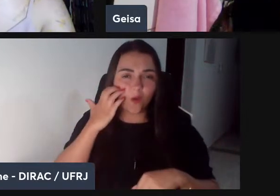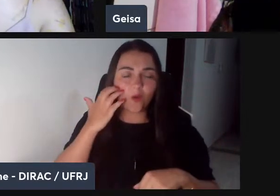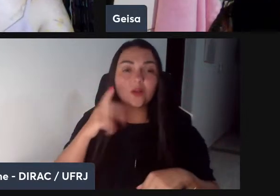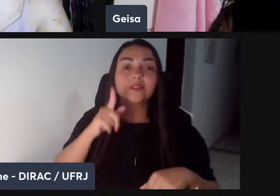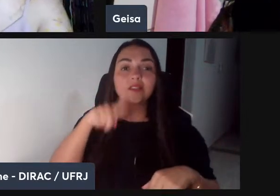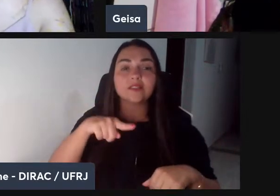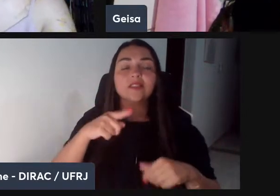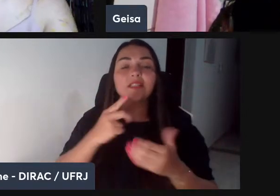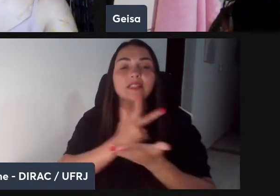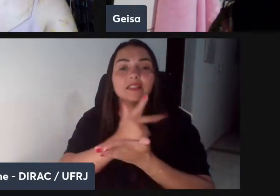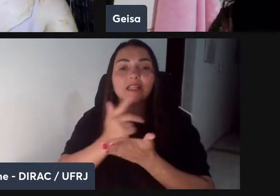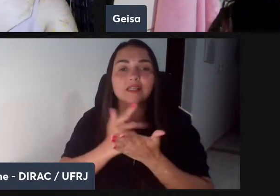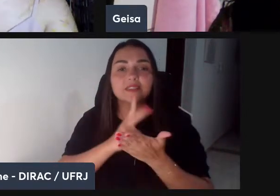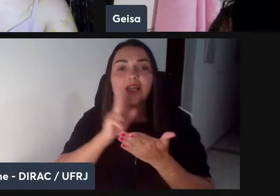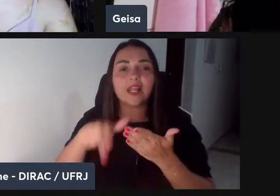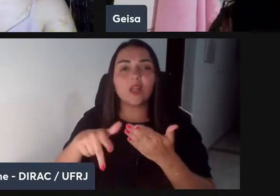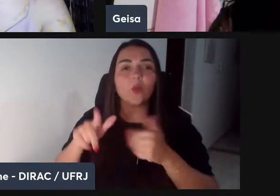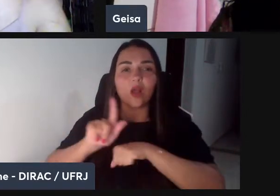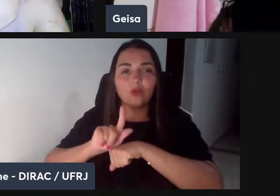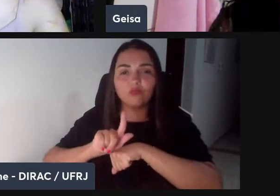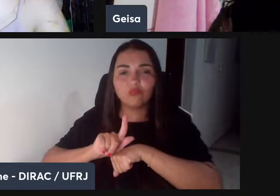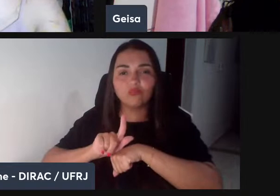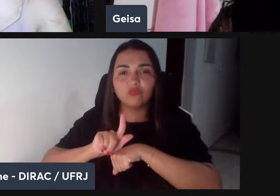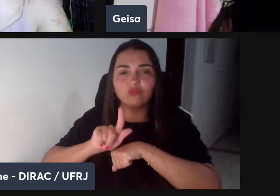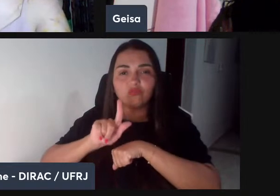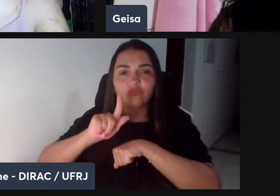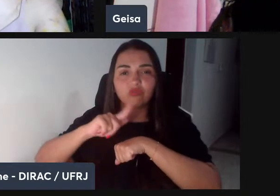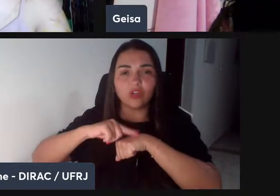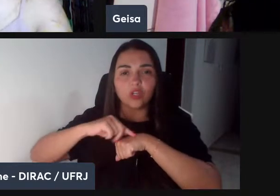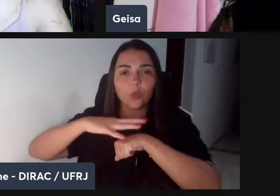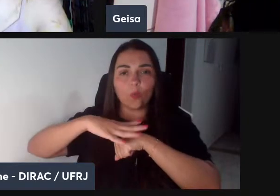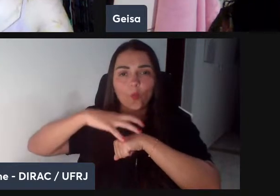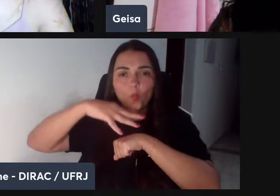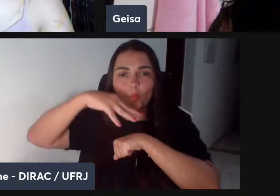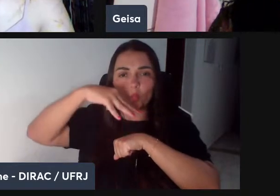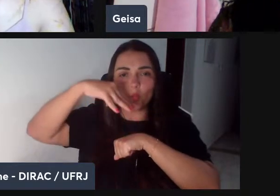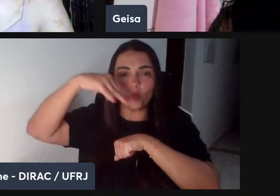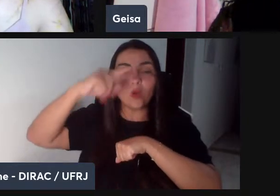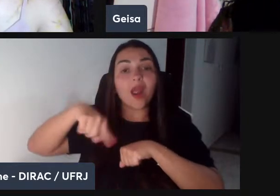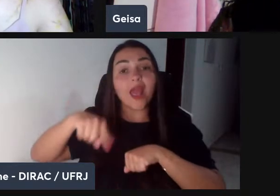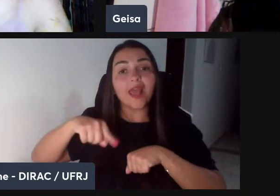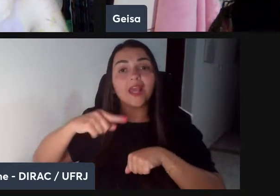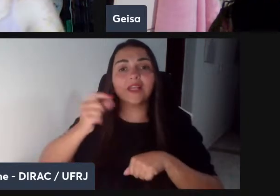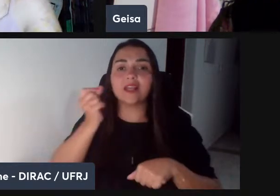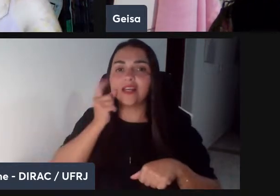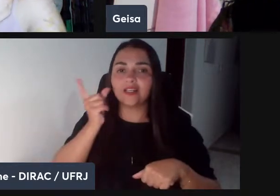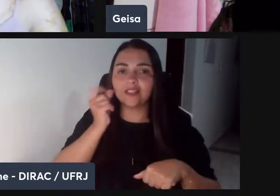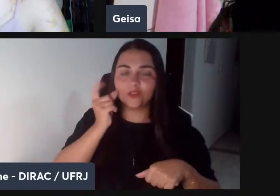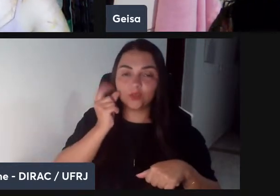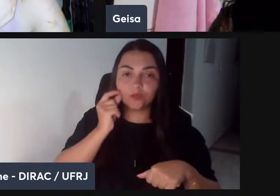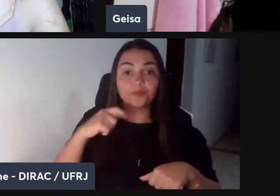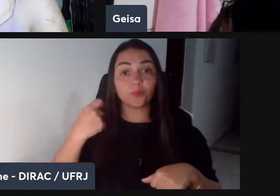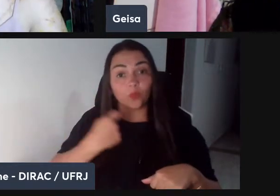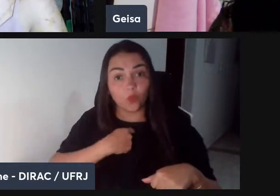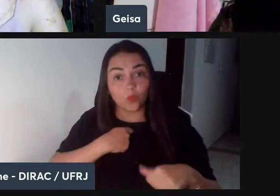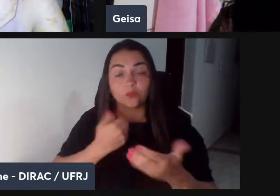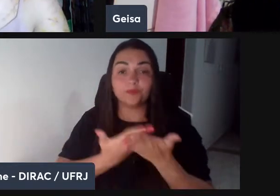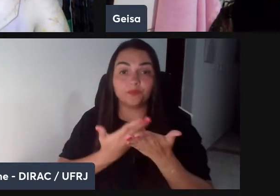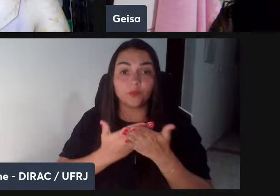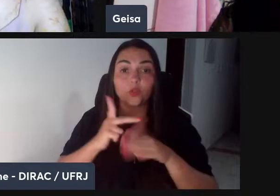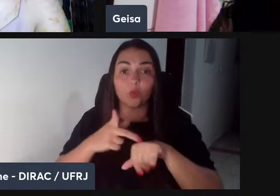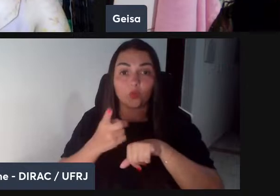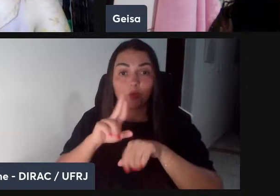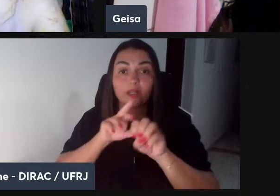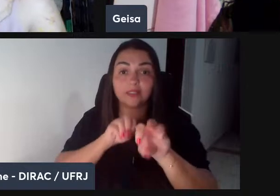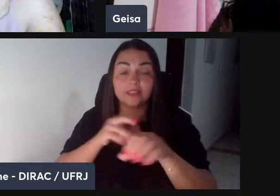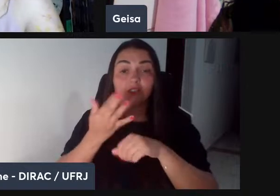nave espacial abduzindo uns gatinhos ali. Sou aluna de doutorado em ensino de física